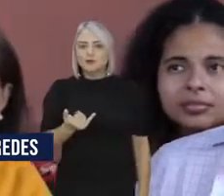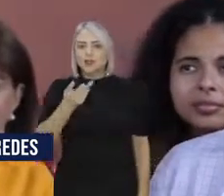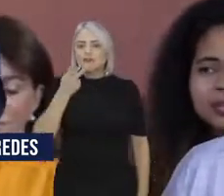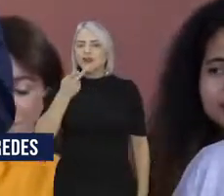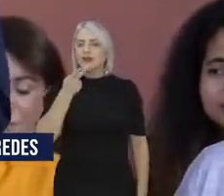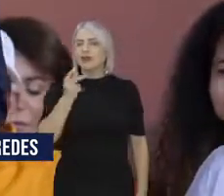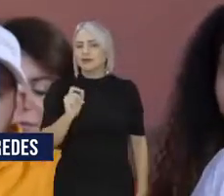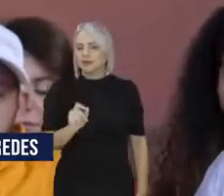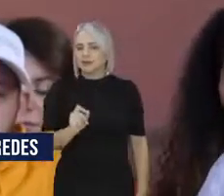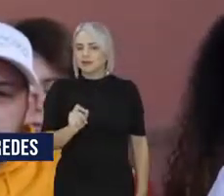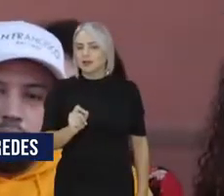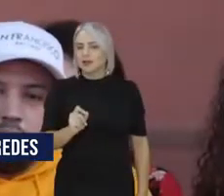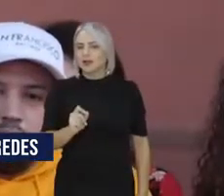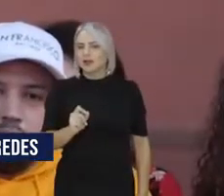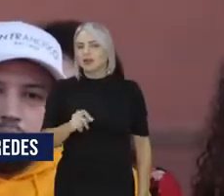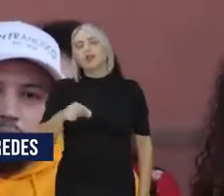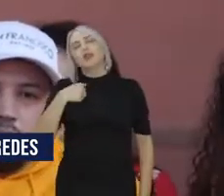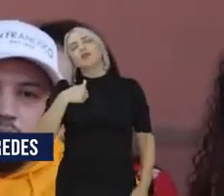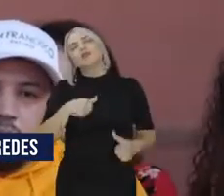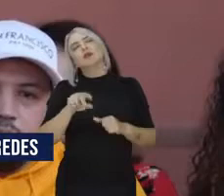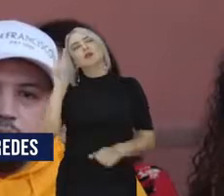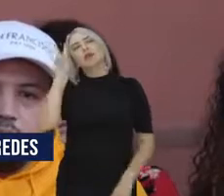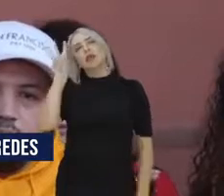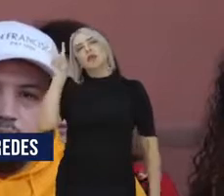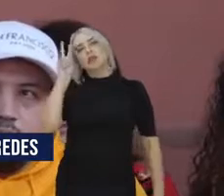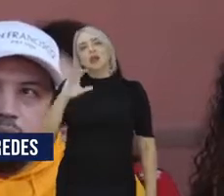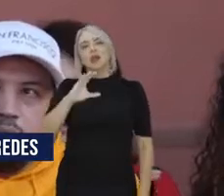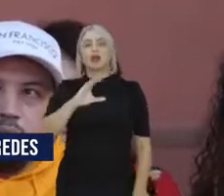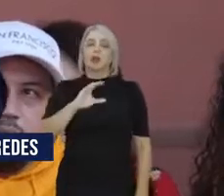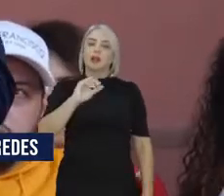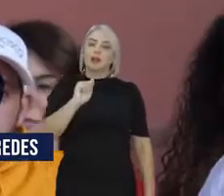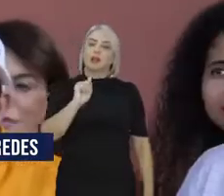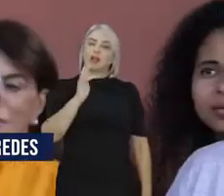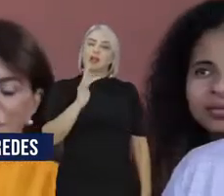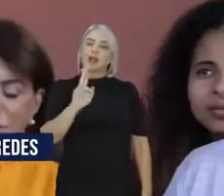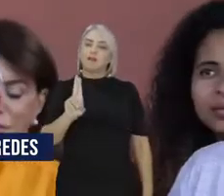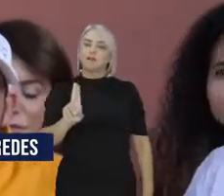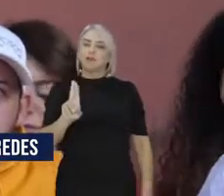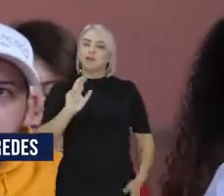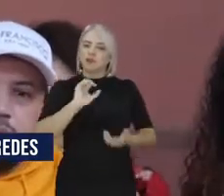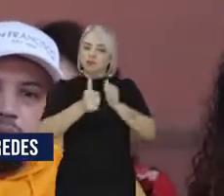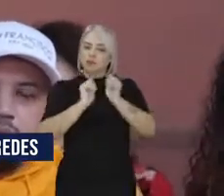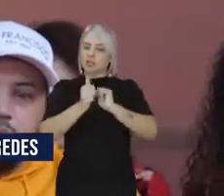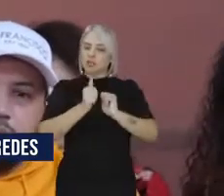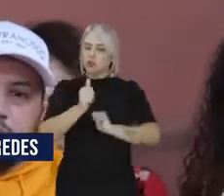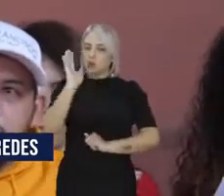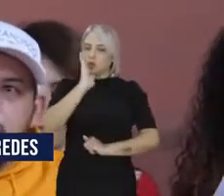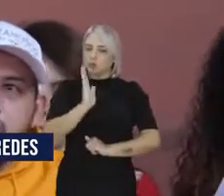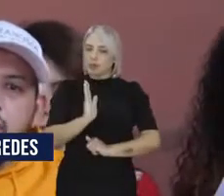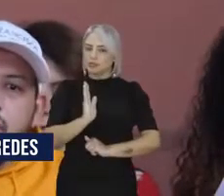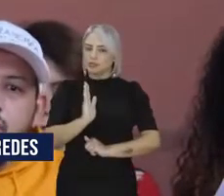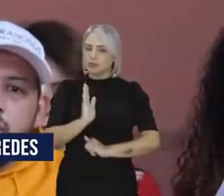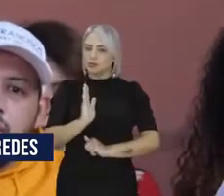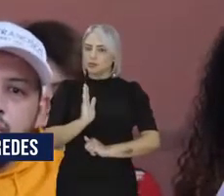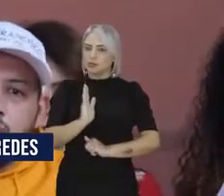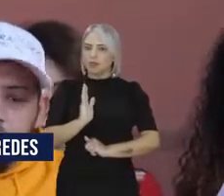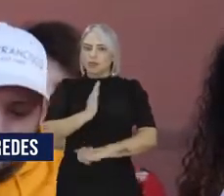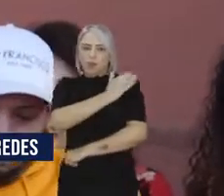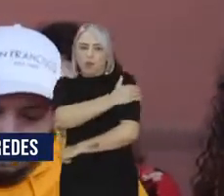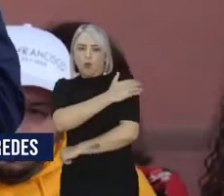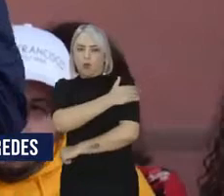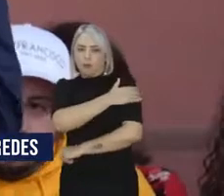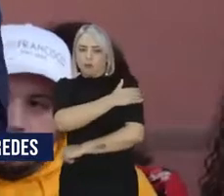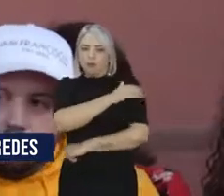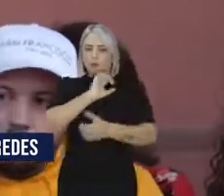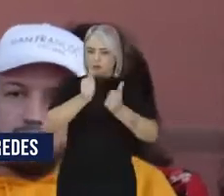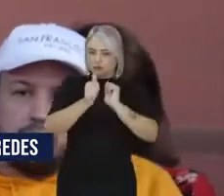fico lembrando o Cafu, que foi jogador da seleção brasileira, sabe? Foi o capitão da seleção brasileira. Vocês sabem